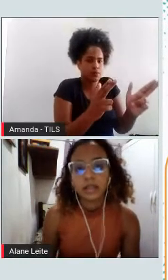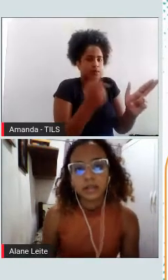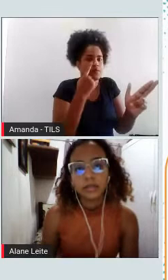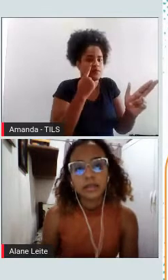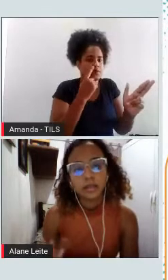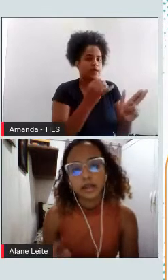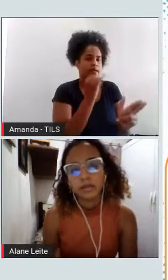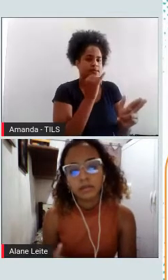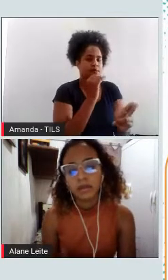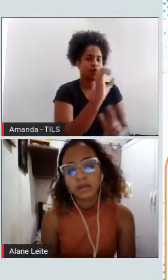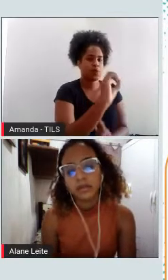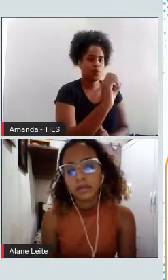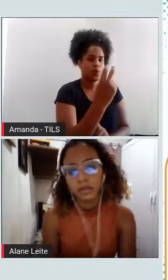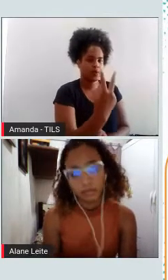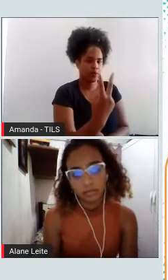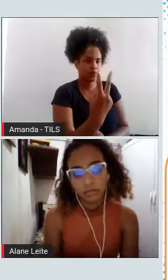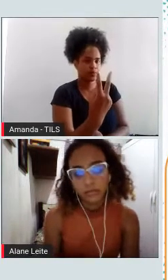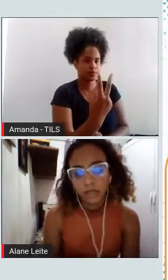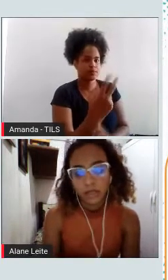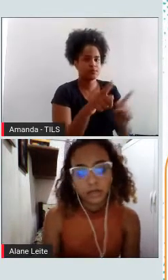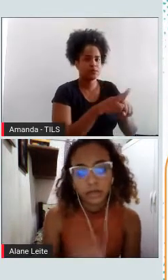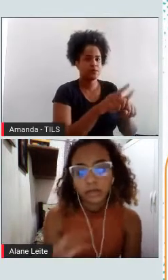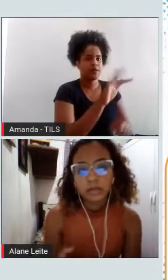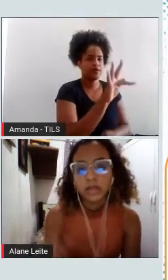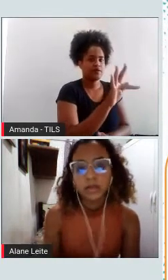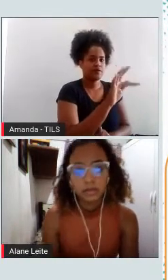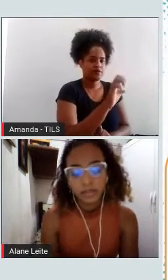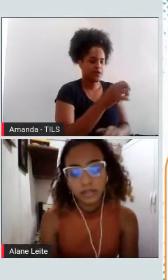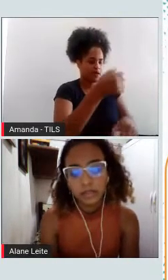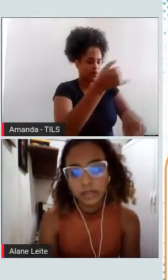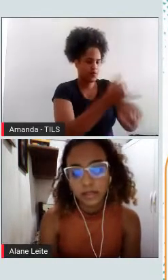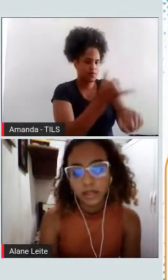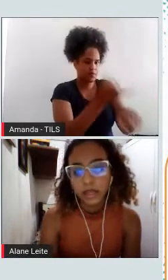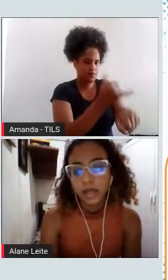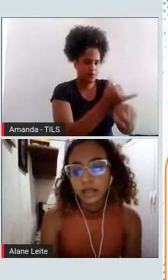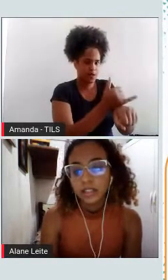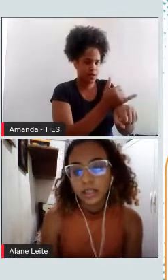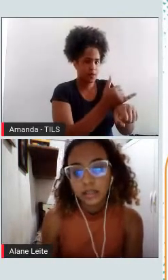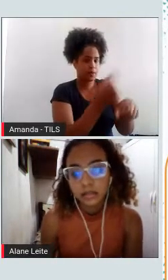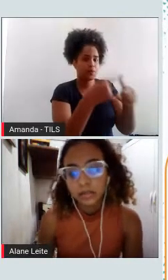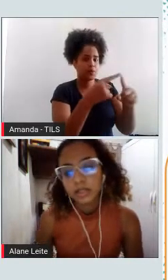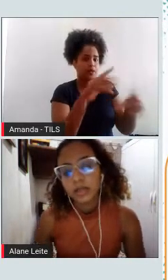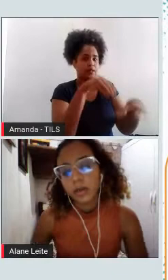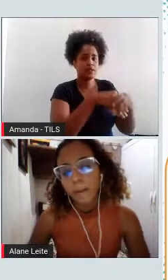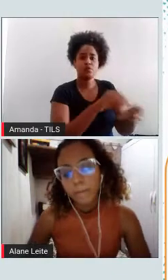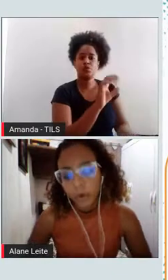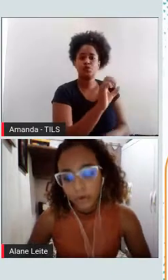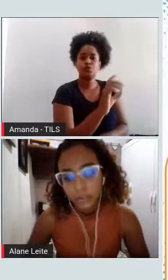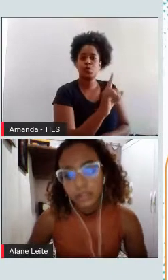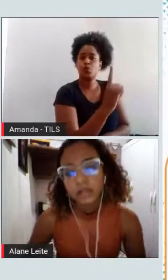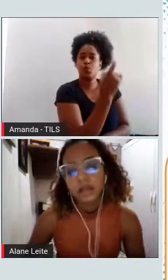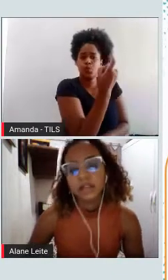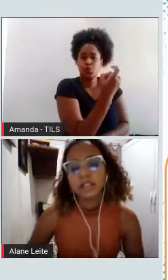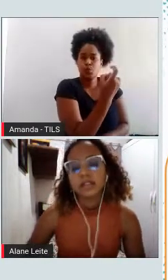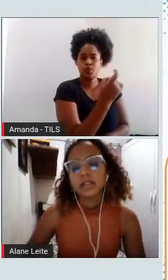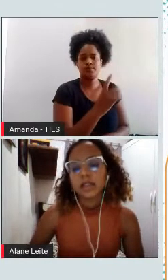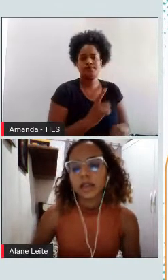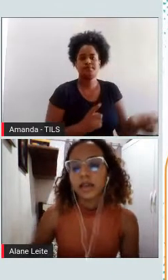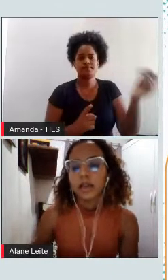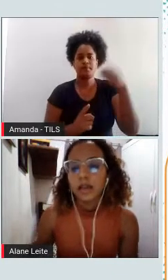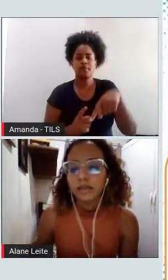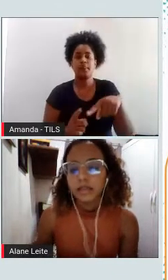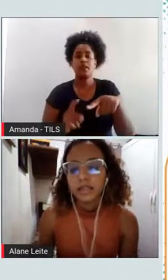metálico, que ele também só é um elemento químico. Não tem outro diferente dele. Já na substância composta, a gente